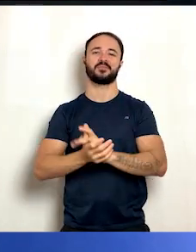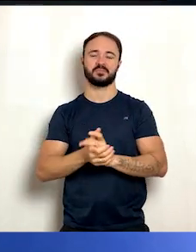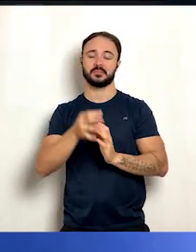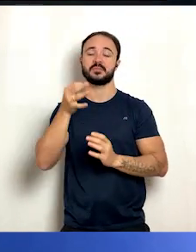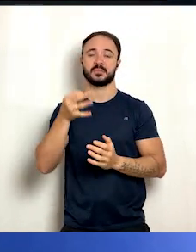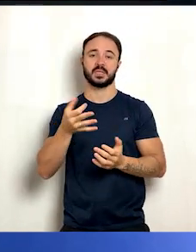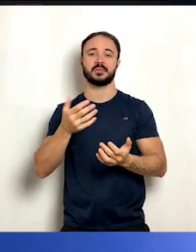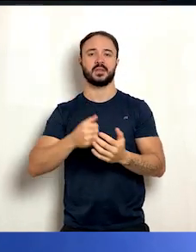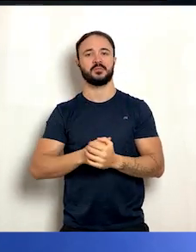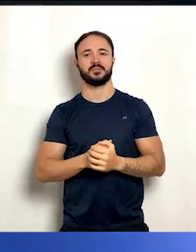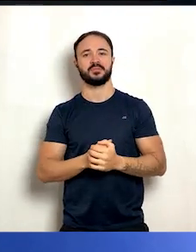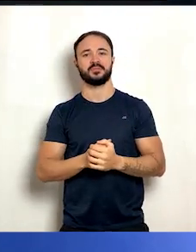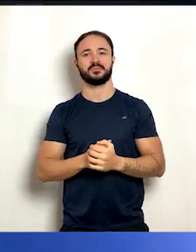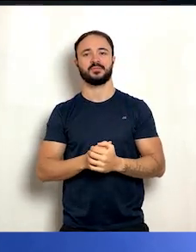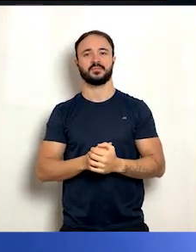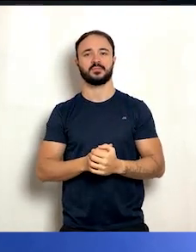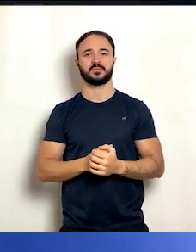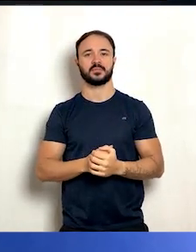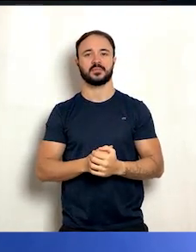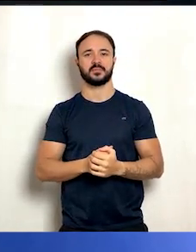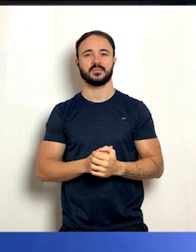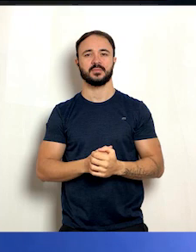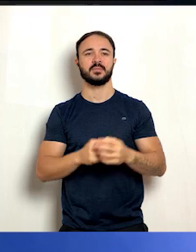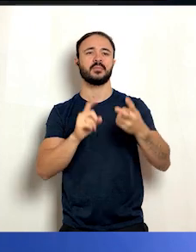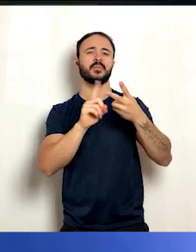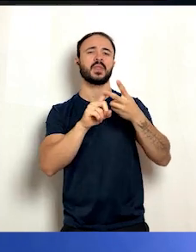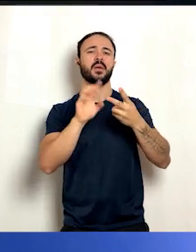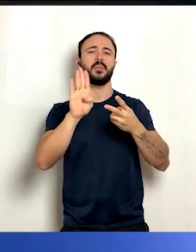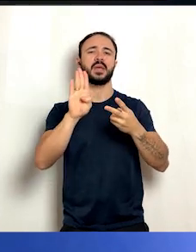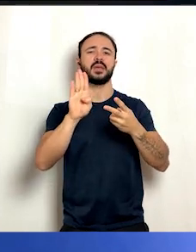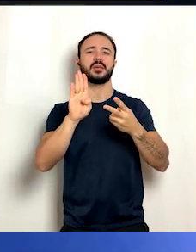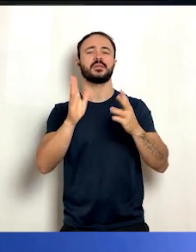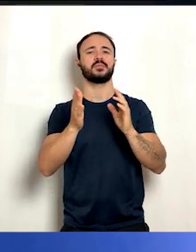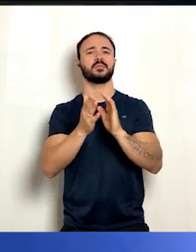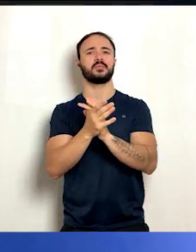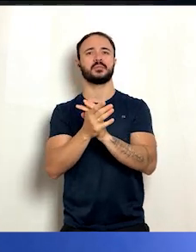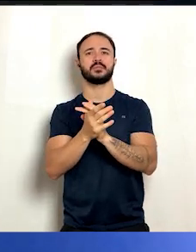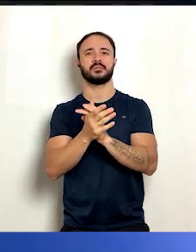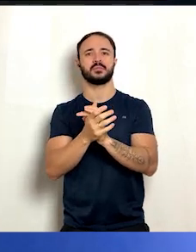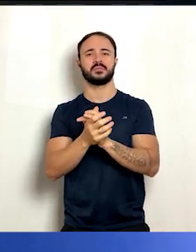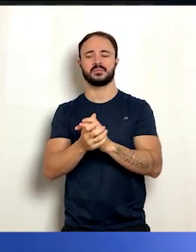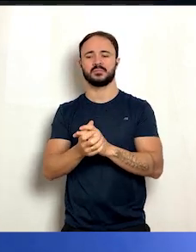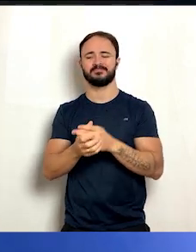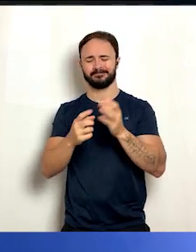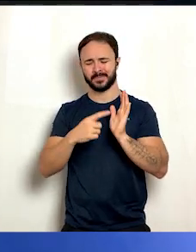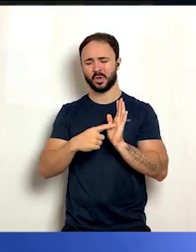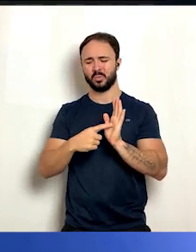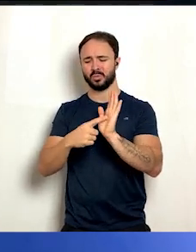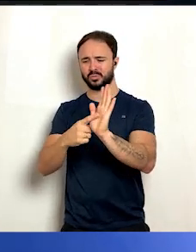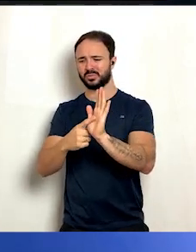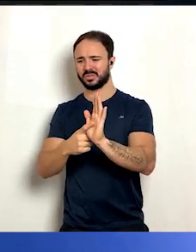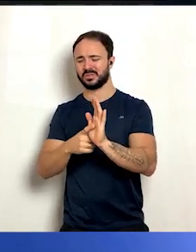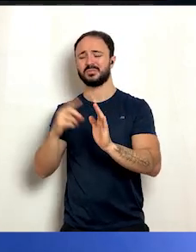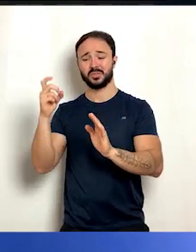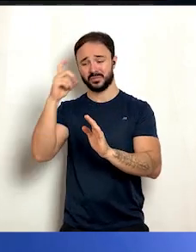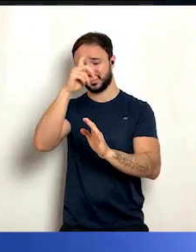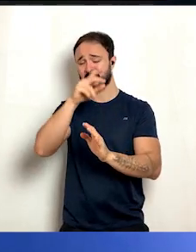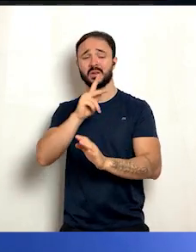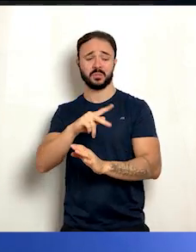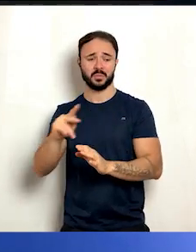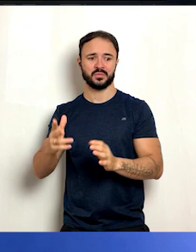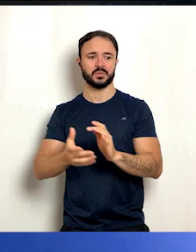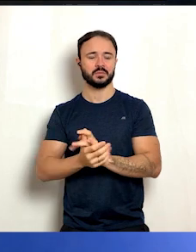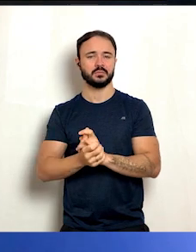preposição. Portanto, ele é um verbo transitivo direto. Letra B, expus minhas dificuldades ao